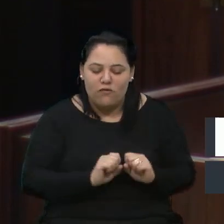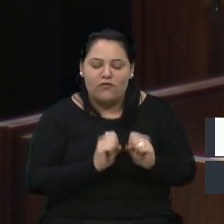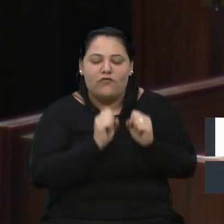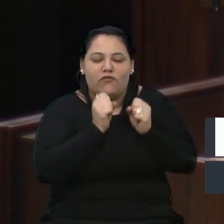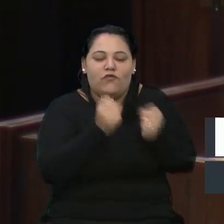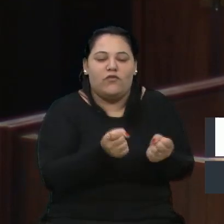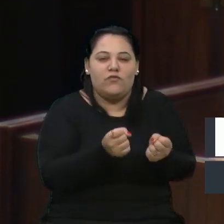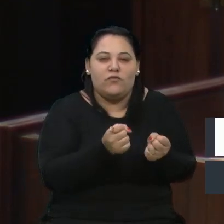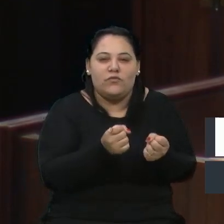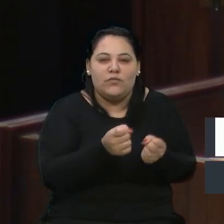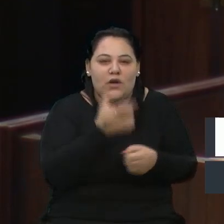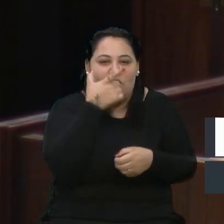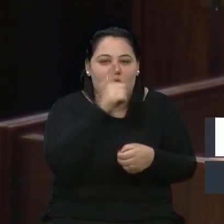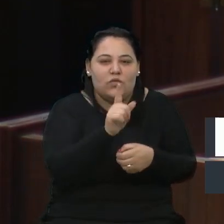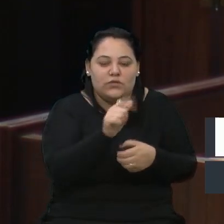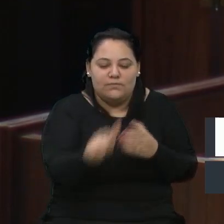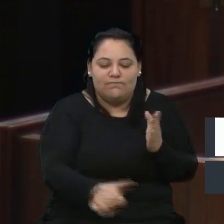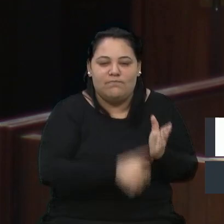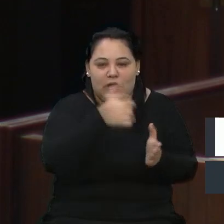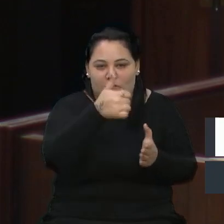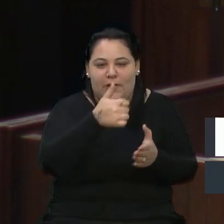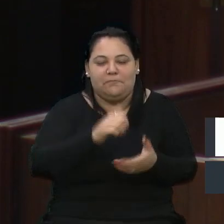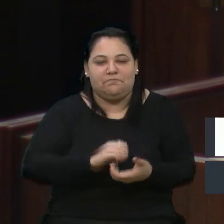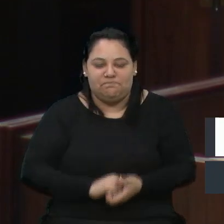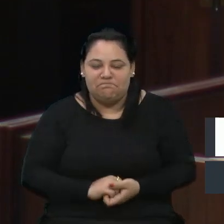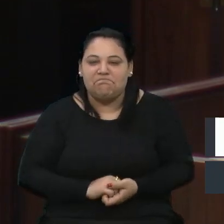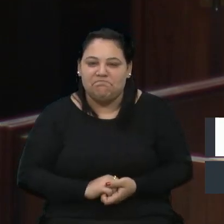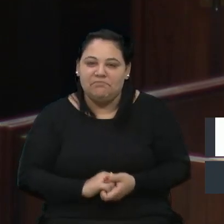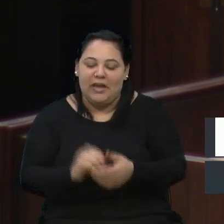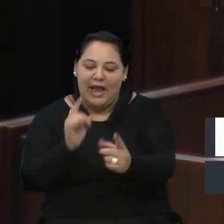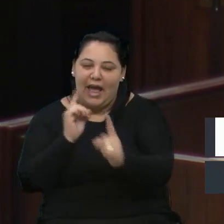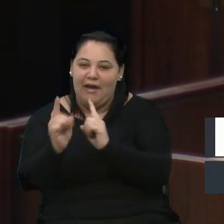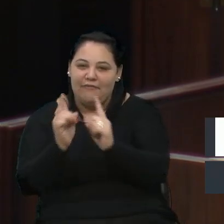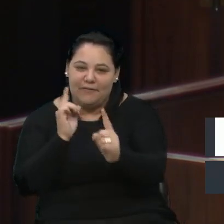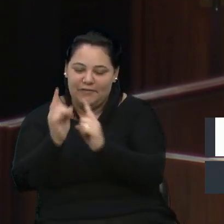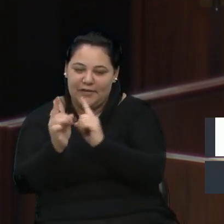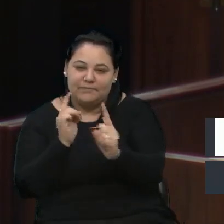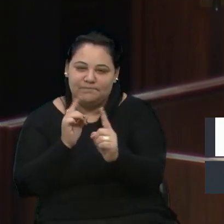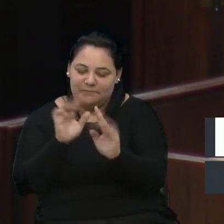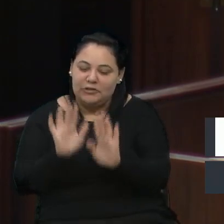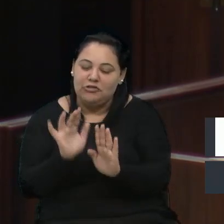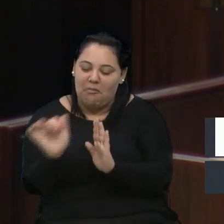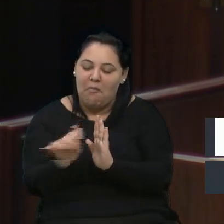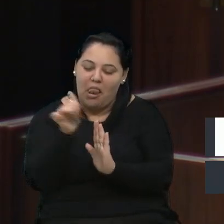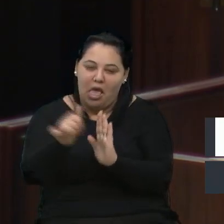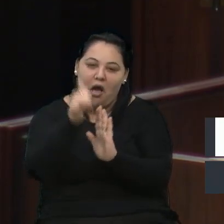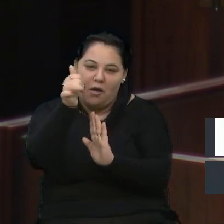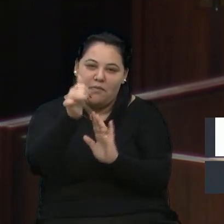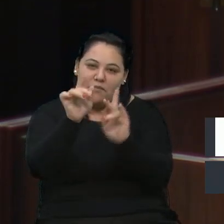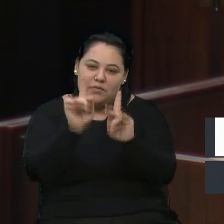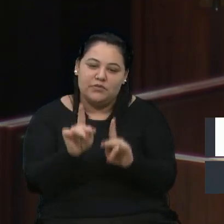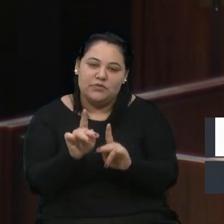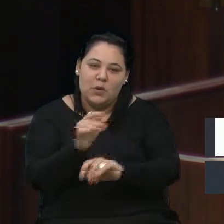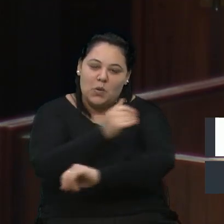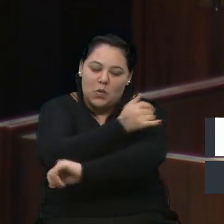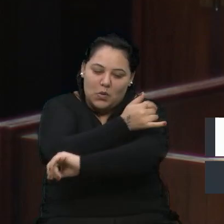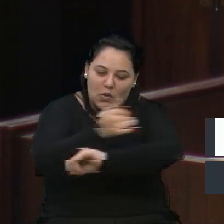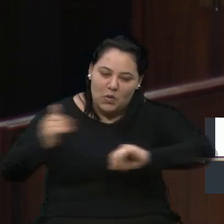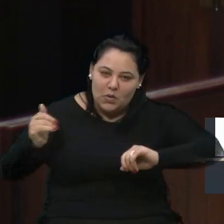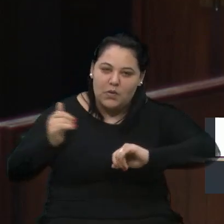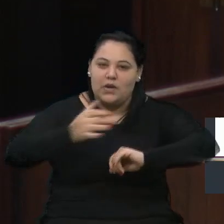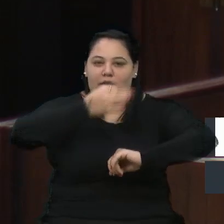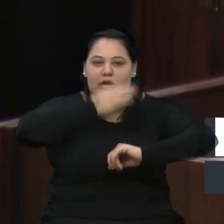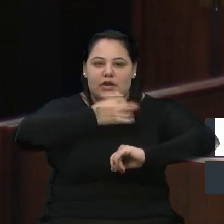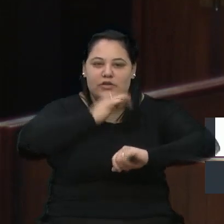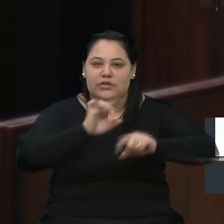deixar essa via em condições para o nosso caxiense, essas pessoas que também passam aqui para o Caxias do Sul,